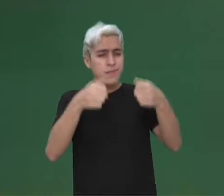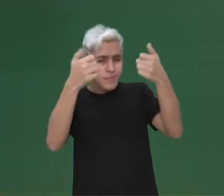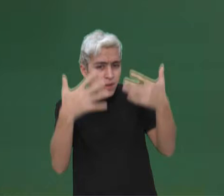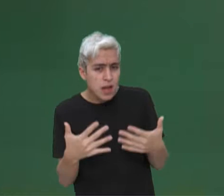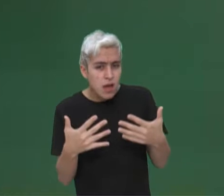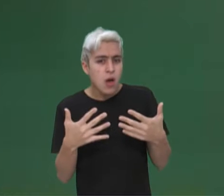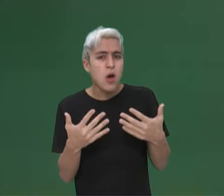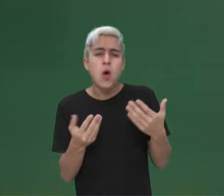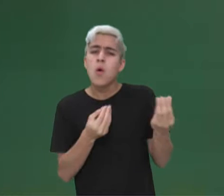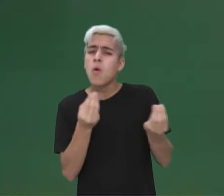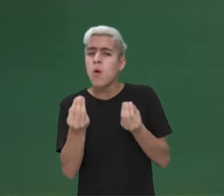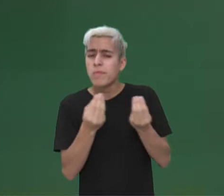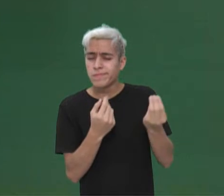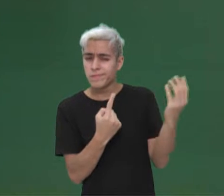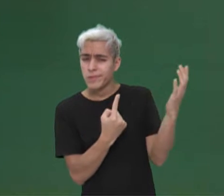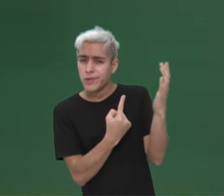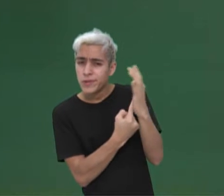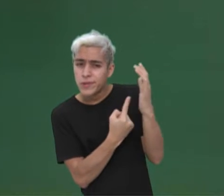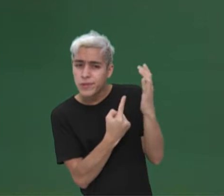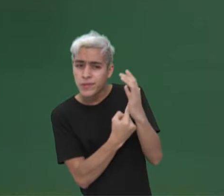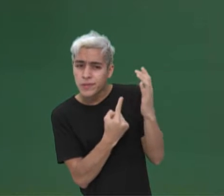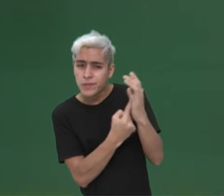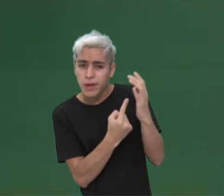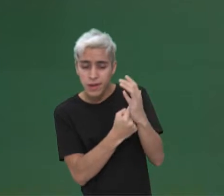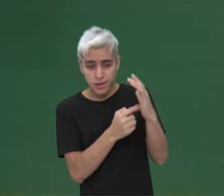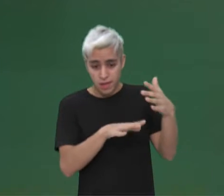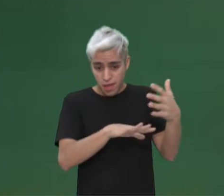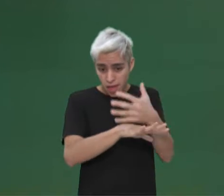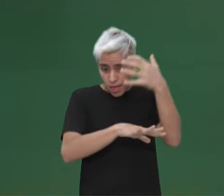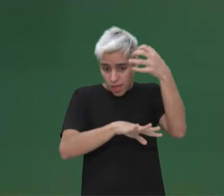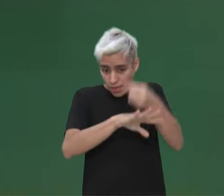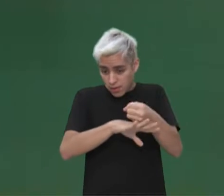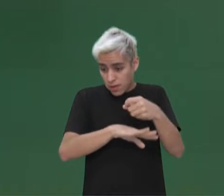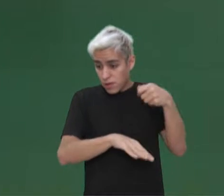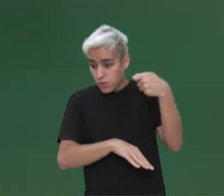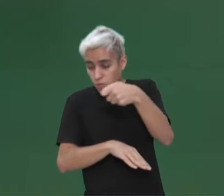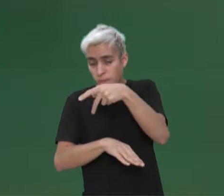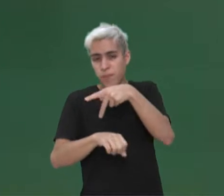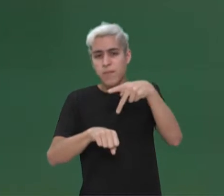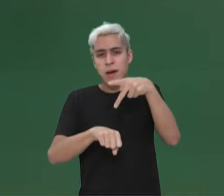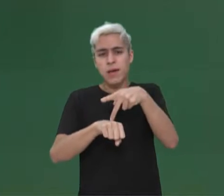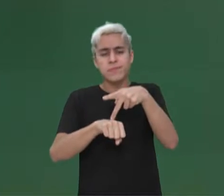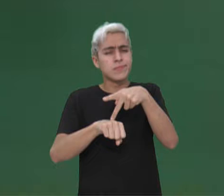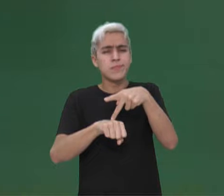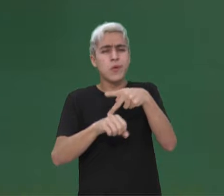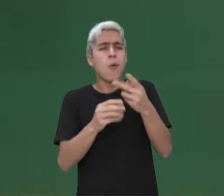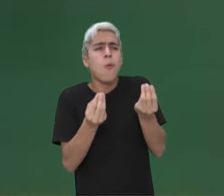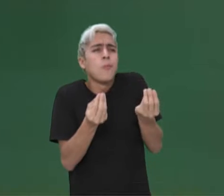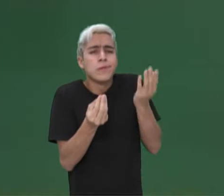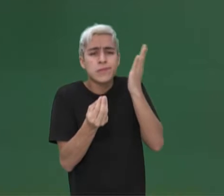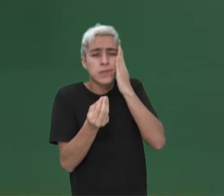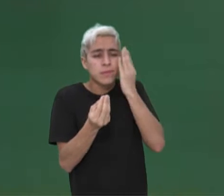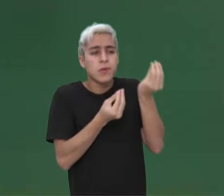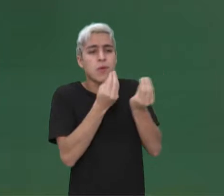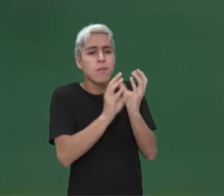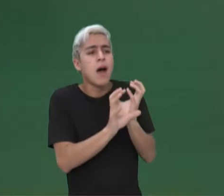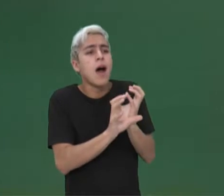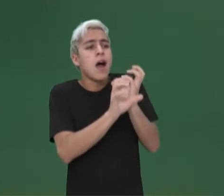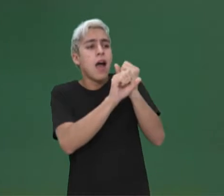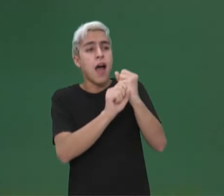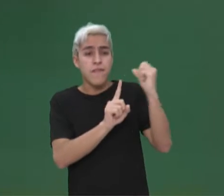tamanho da influência da colonização sobre um país? Qual que é o tamanho como se